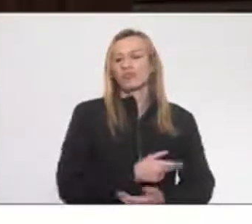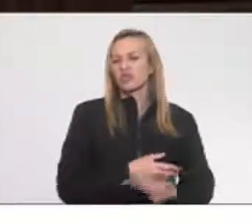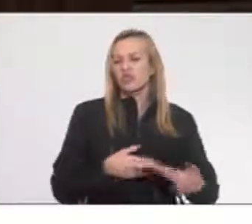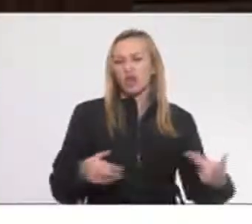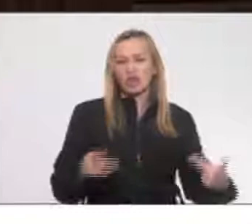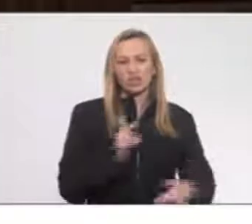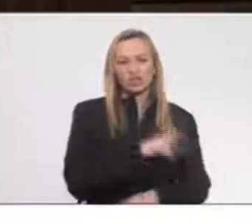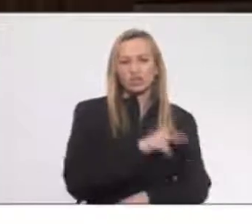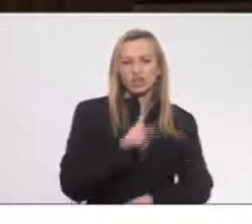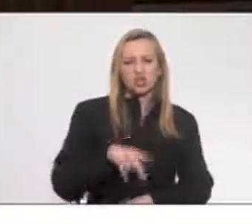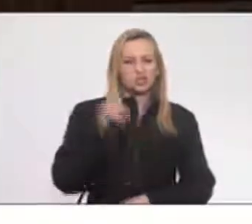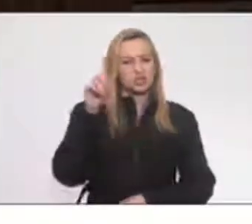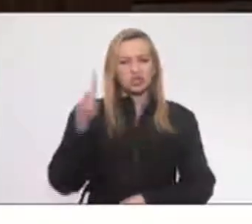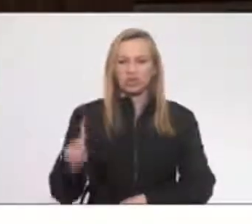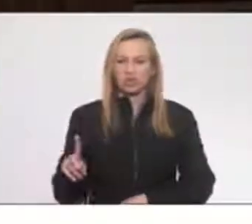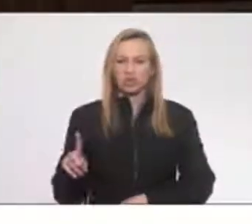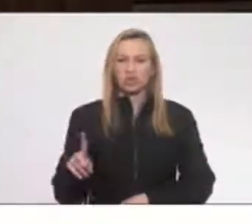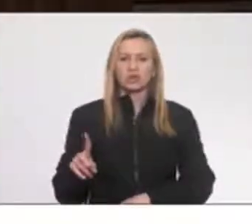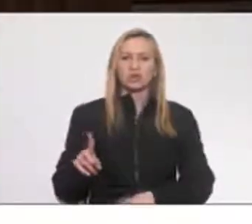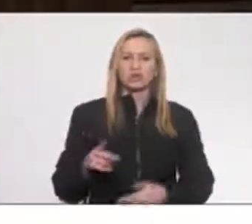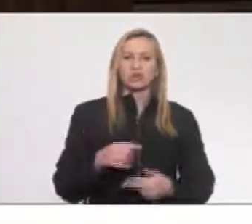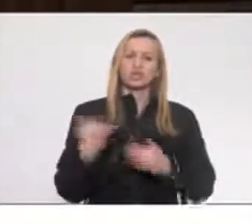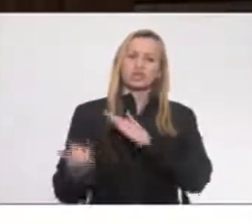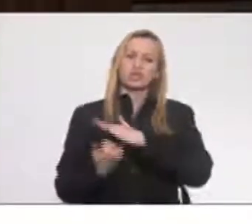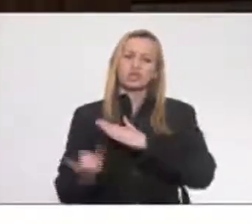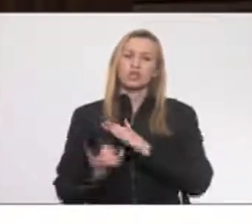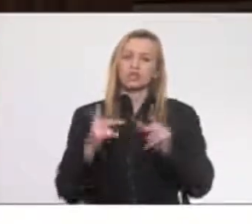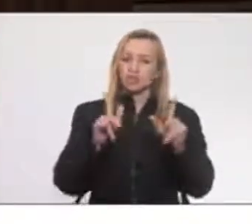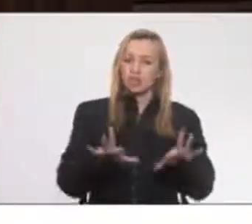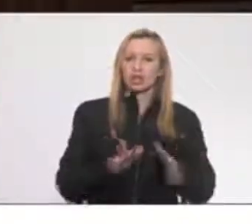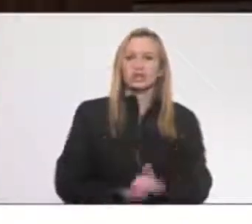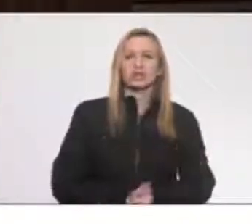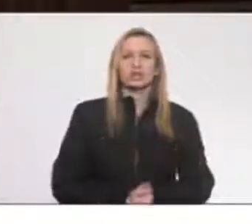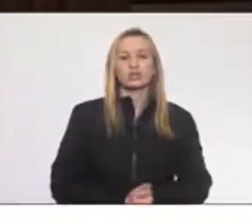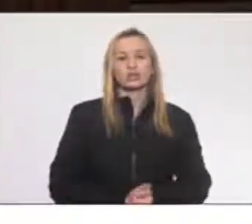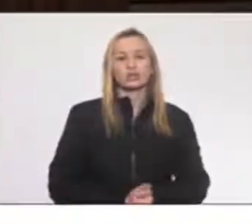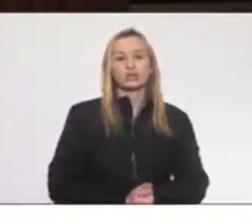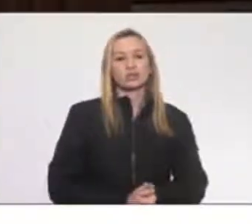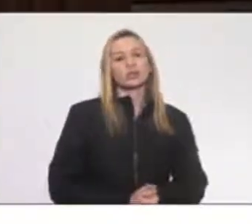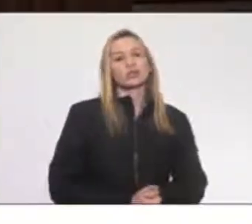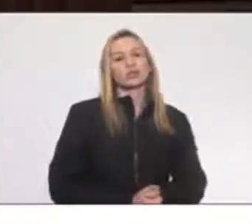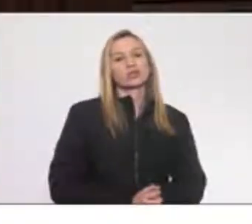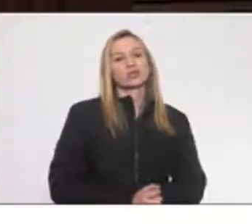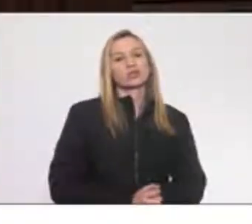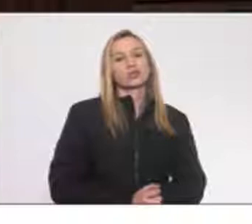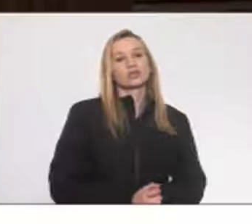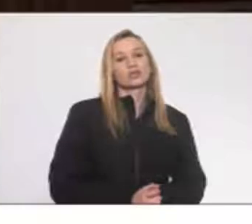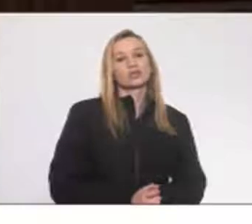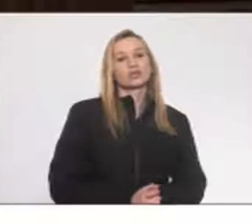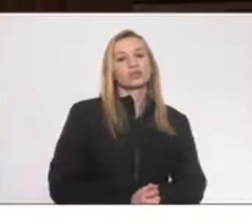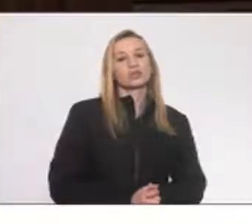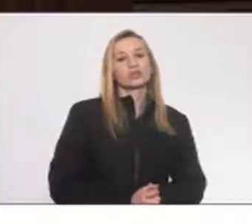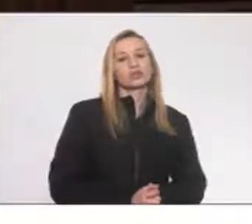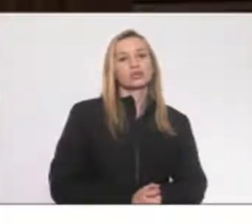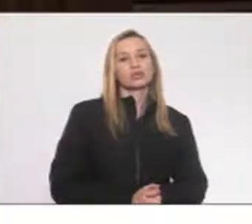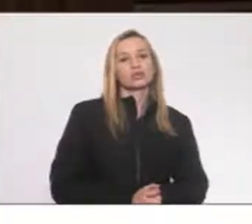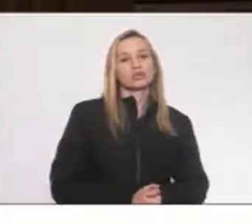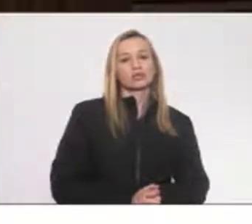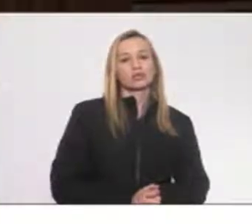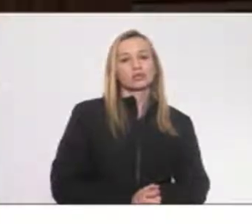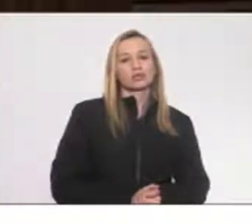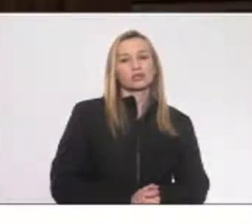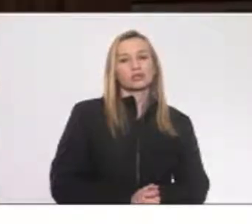educadores, gestores, dirigentes de instituições de ensino, que eu conheço boa parte, uma parte significativa pelo menos,